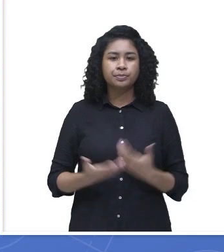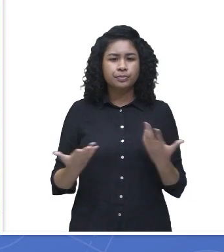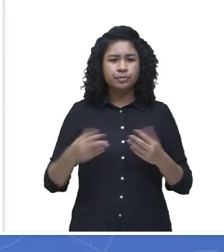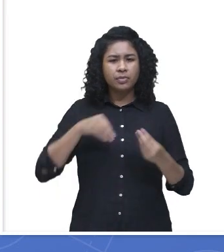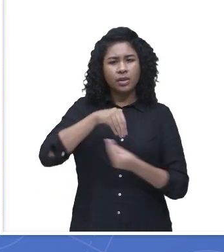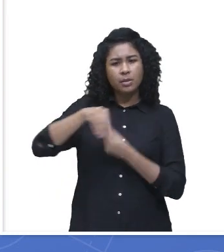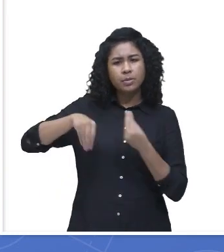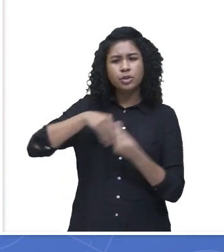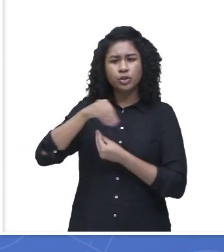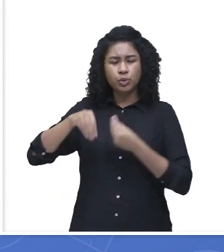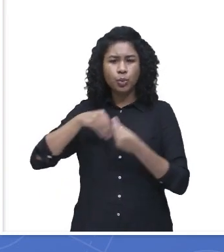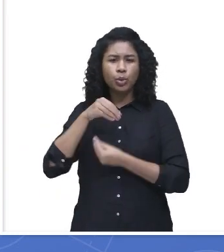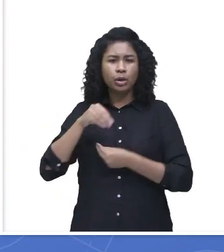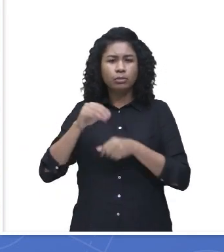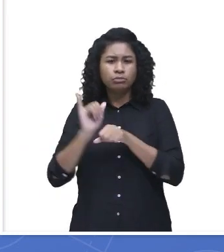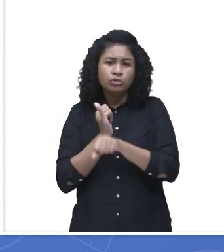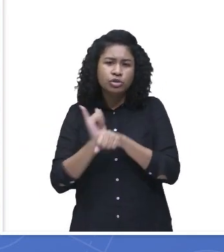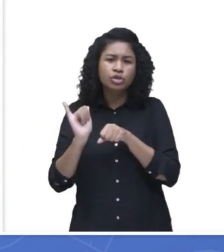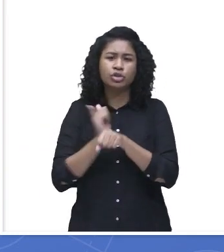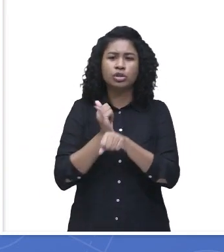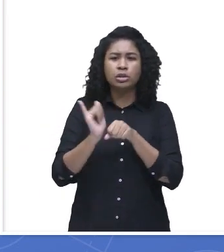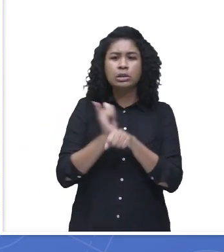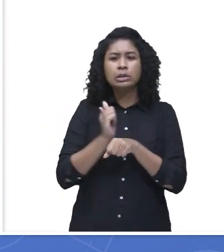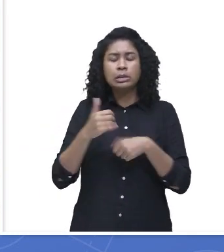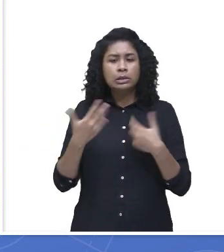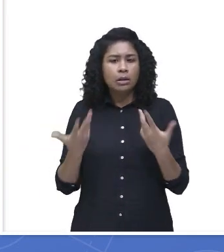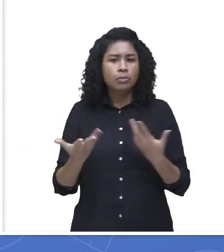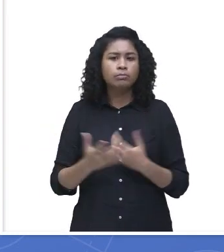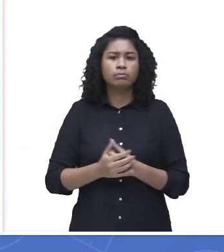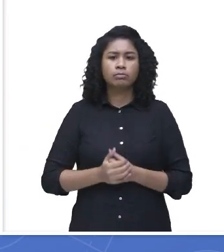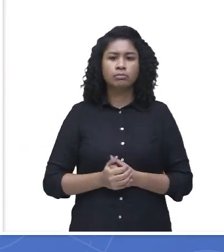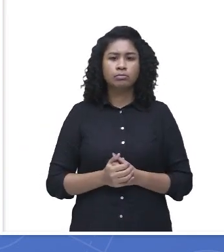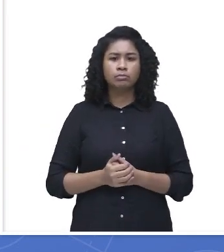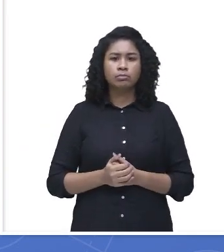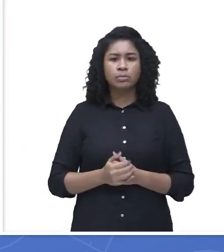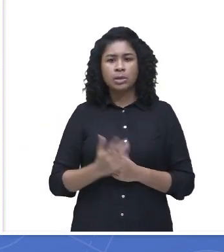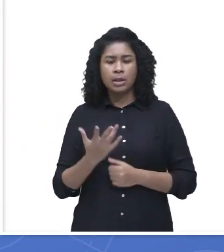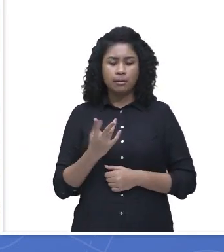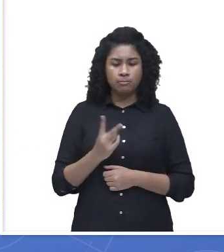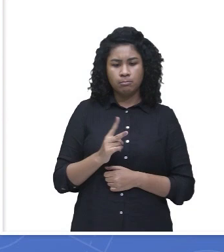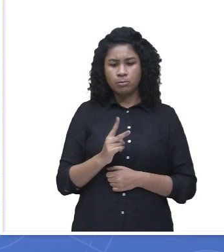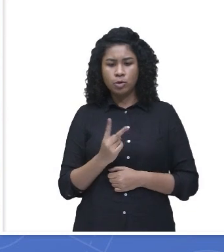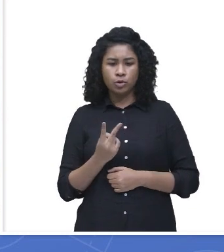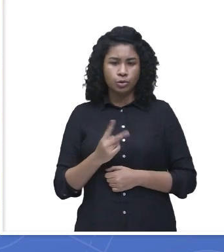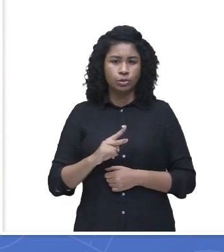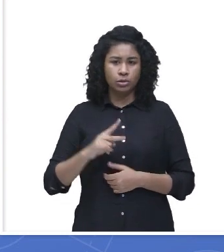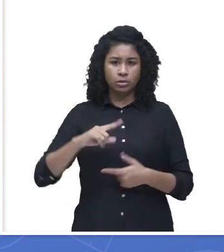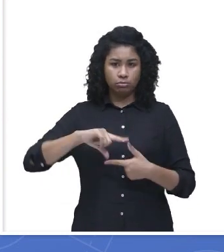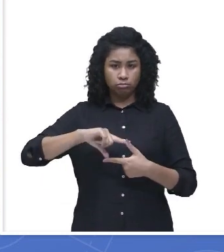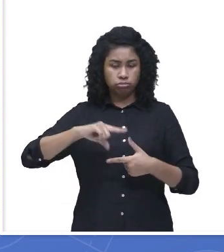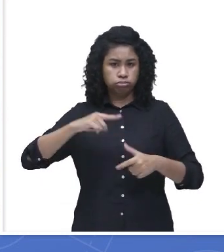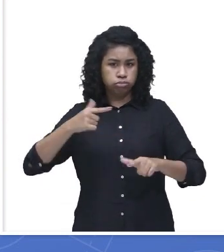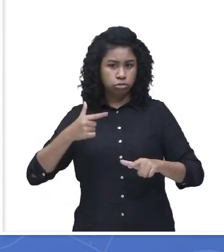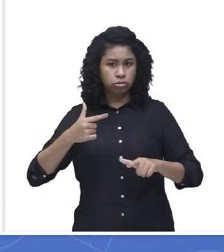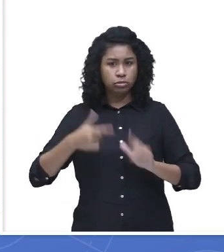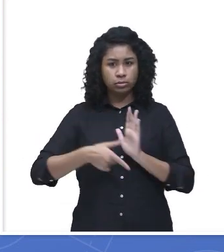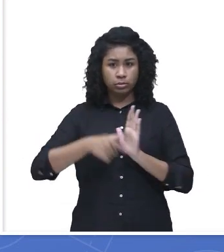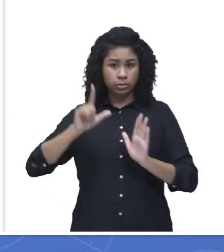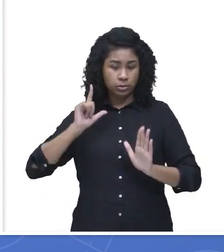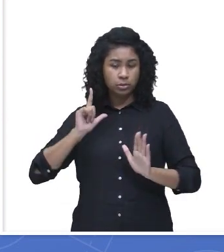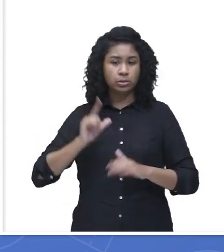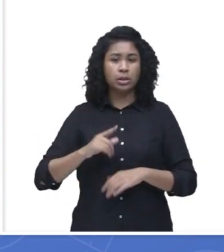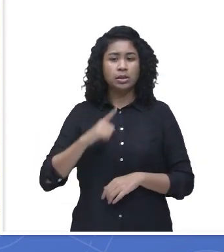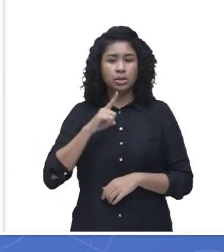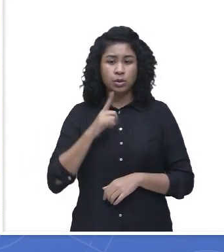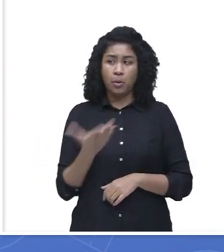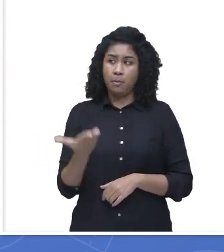de estilos faz com que o autor esteja no meio do caminho, ou seja, ele seja um pré-modernista entre a renovação e o passado. Então, quando a